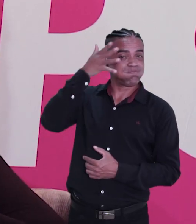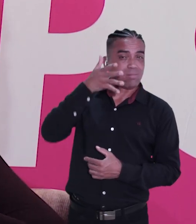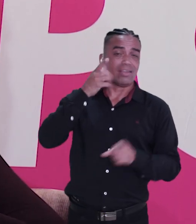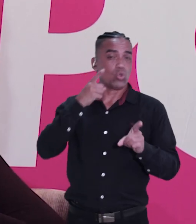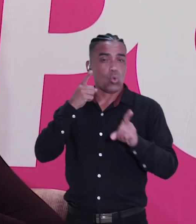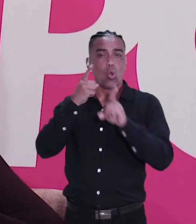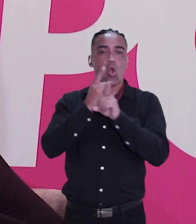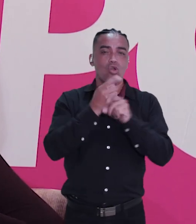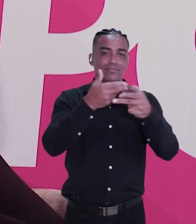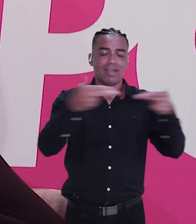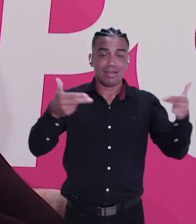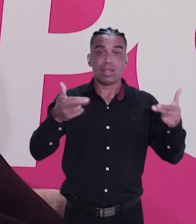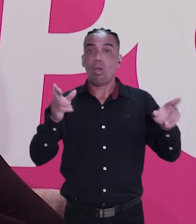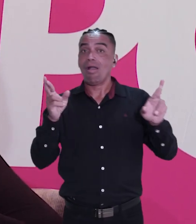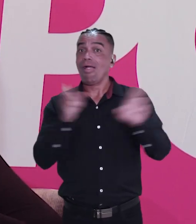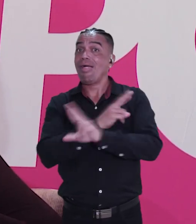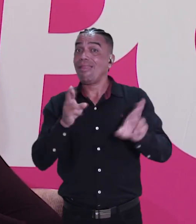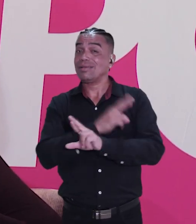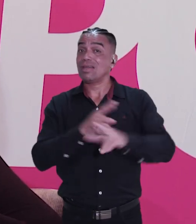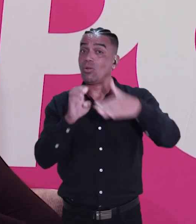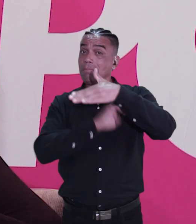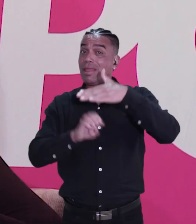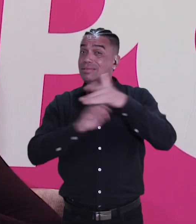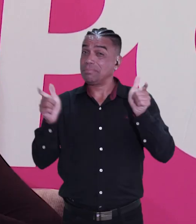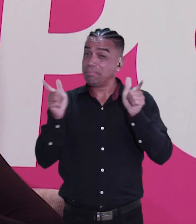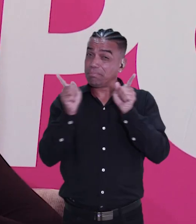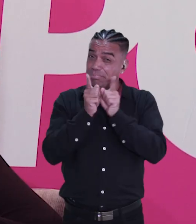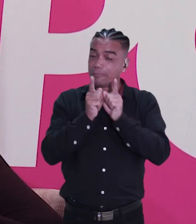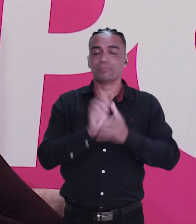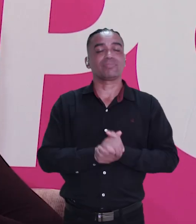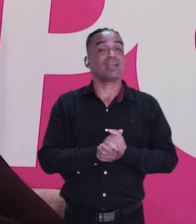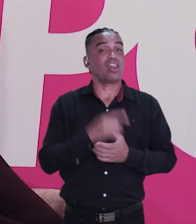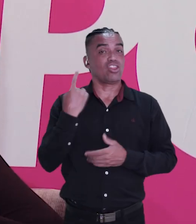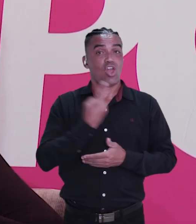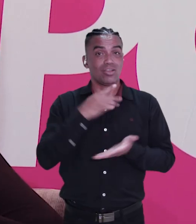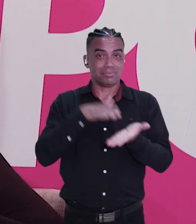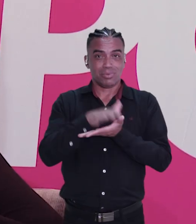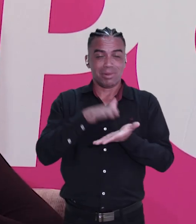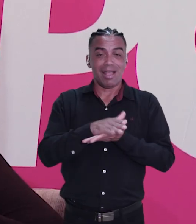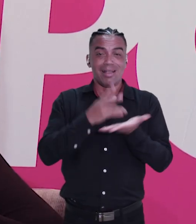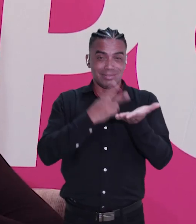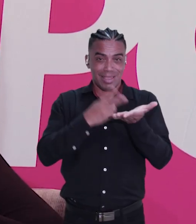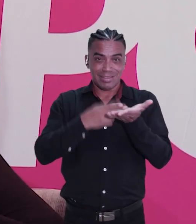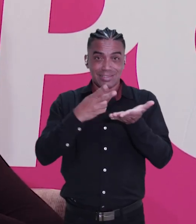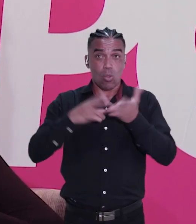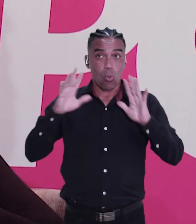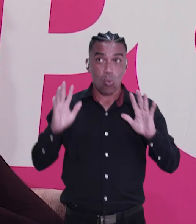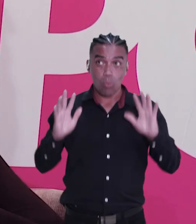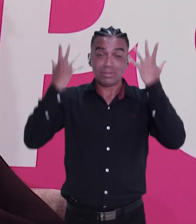palestras e encontros, e tem essa relação com essa pequena editora. Nós lançamos essa